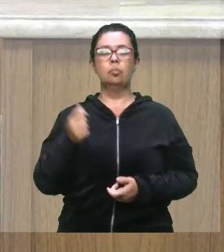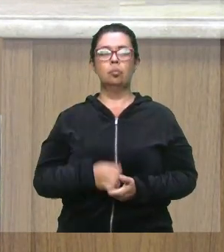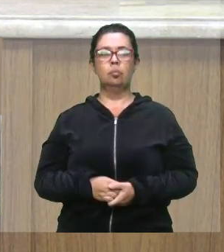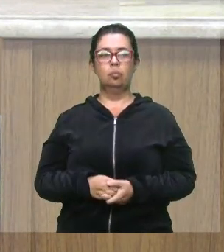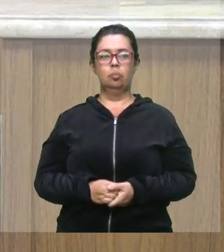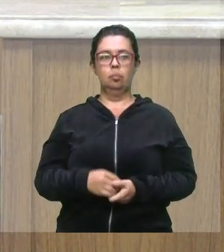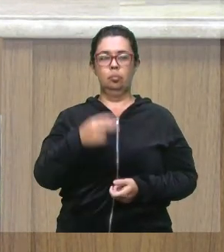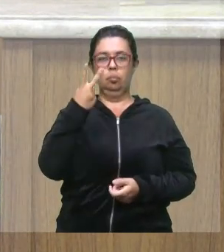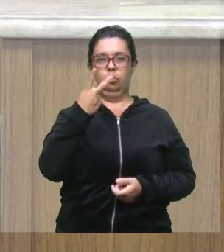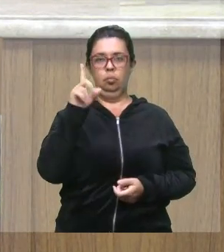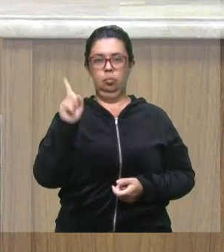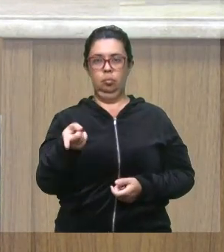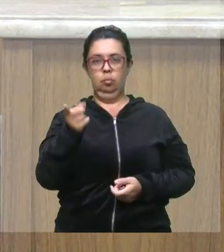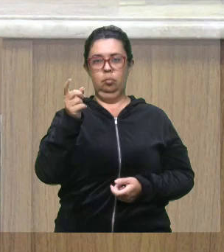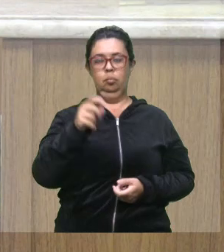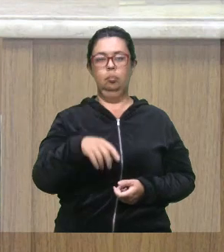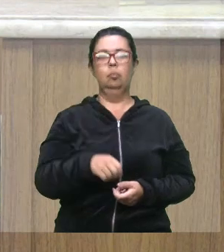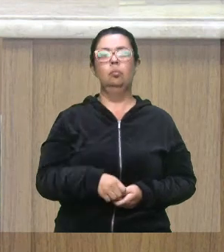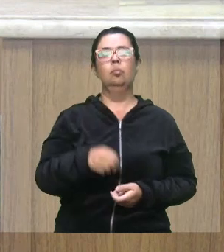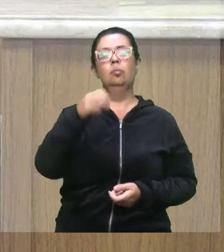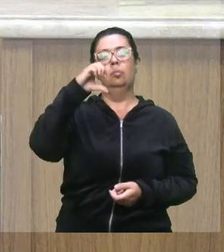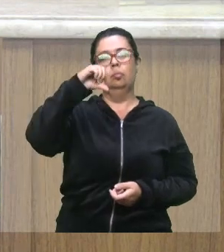de